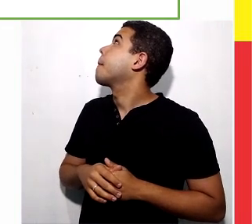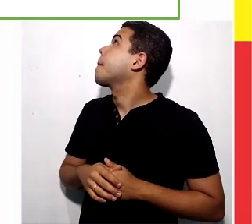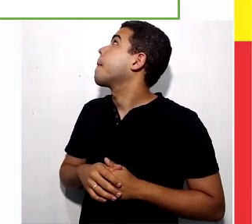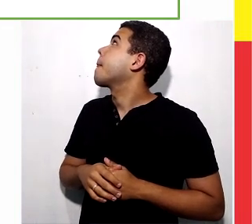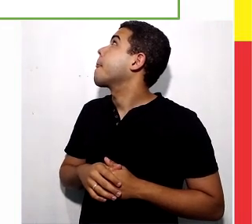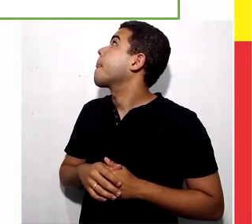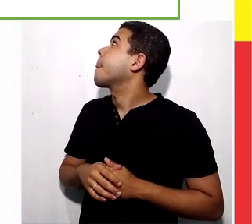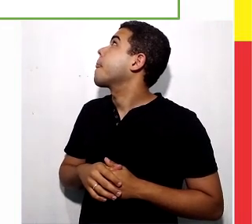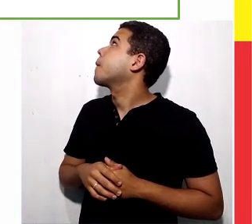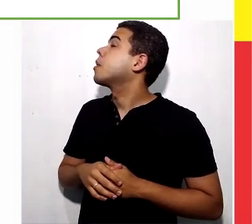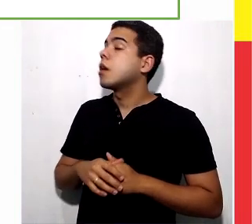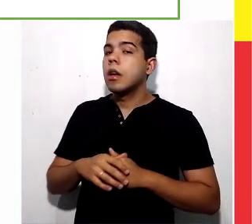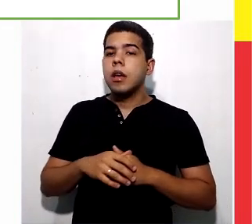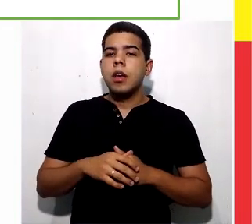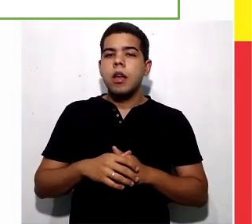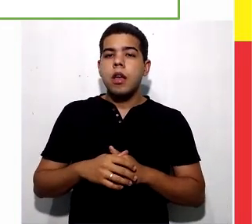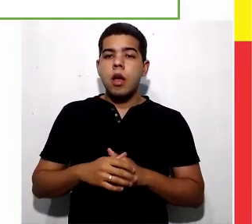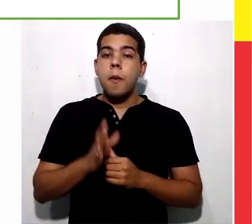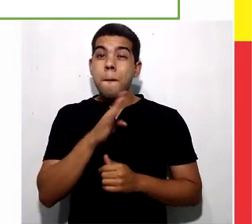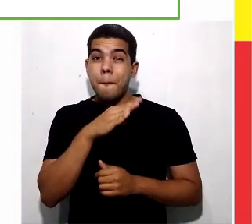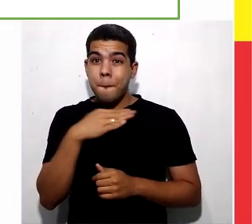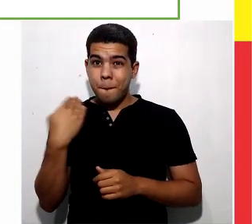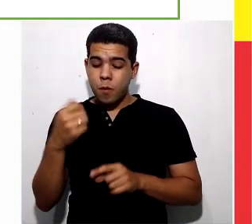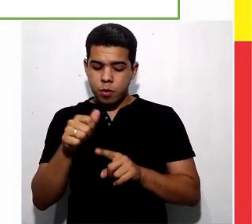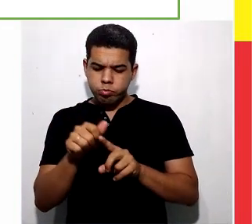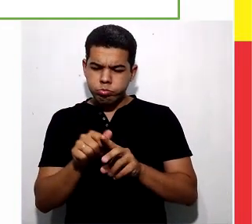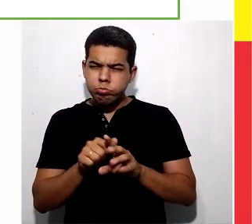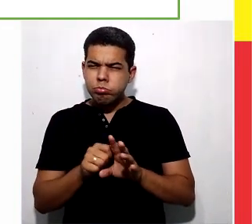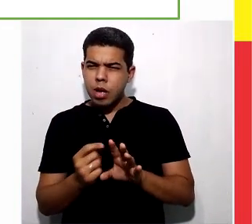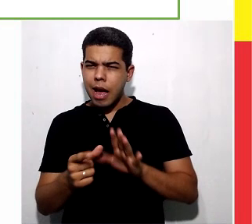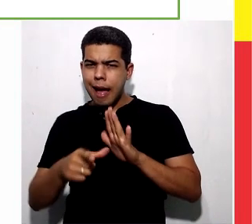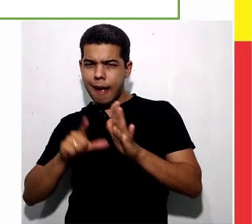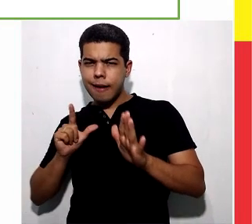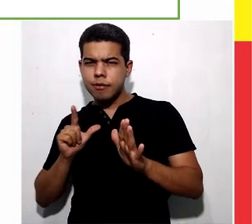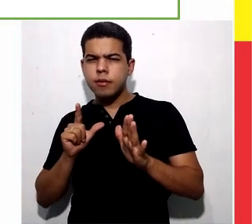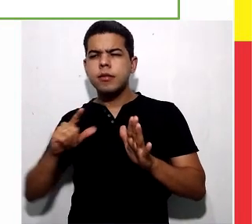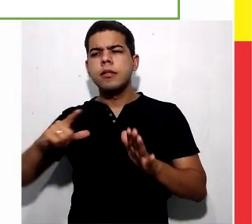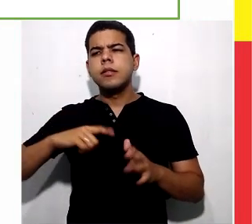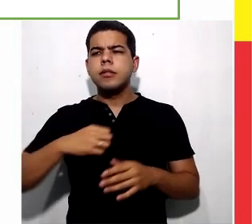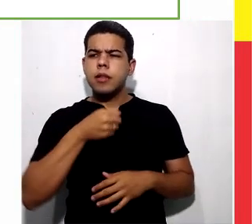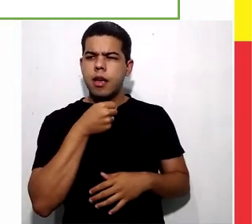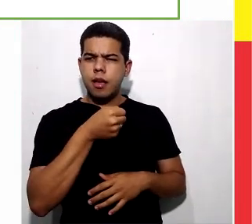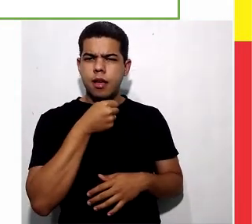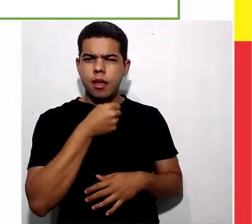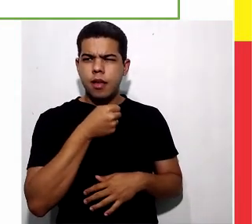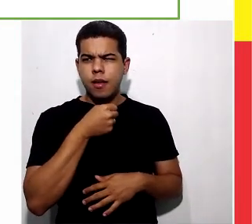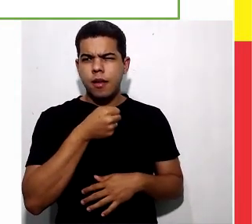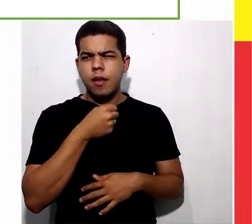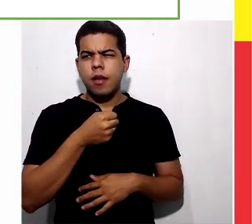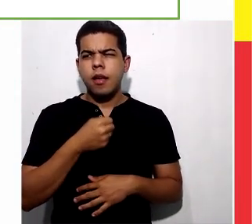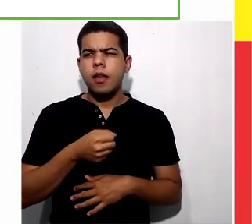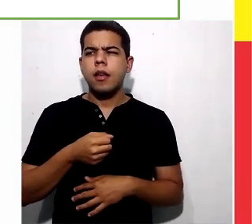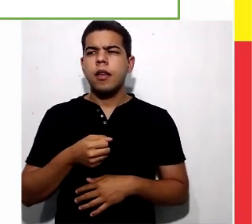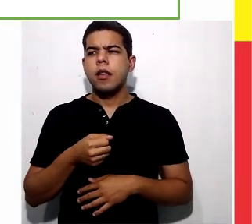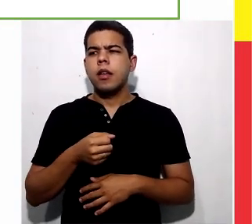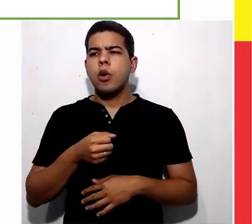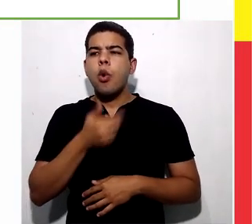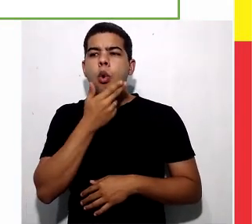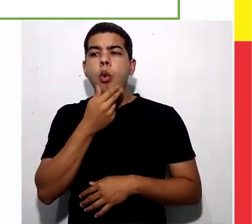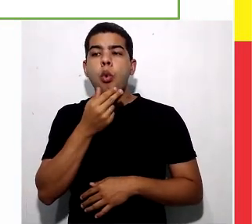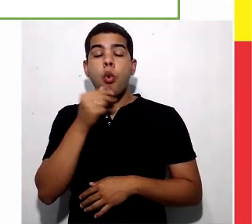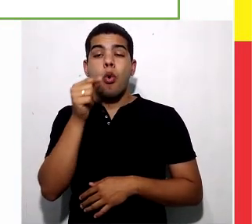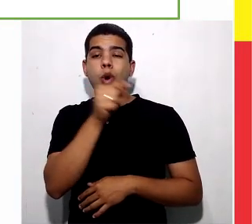entrevista dela, né? Meses antes de falecer, ela concede a última entrevista de Clarice, né? Ela concedeu a Júlio